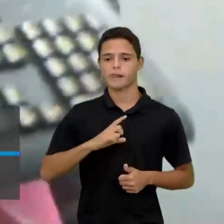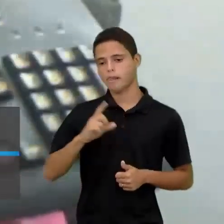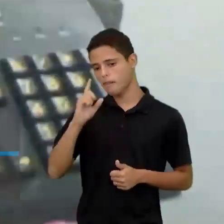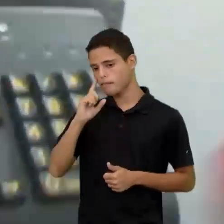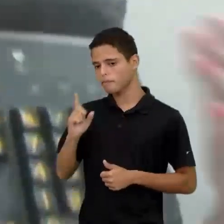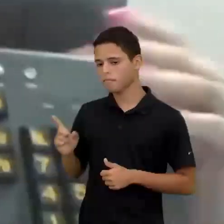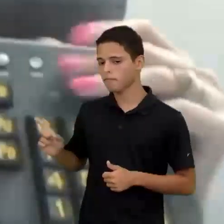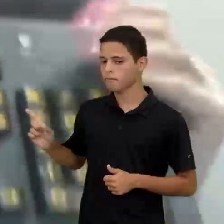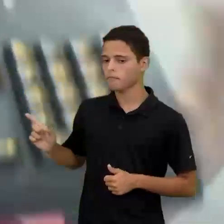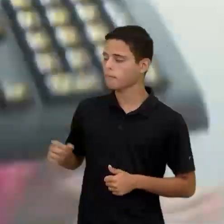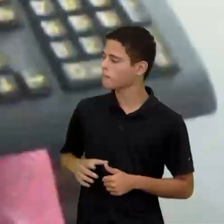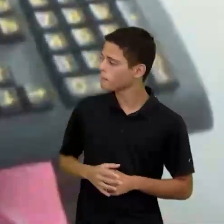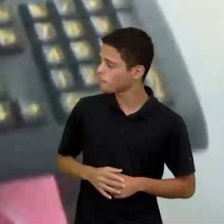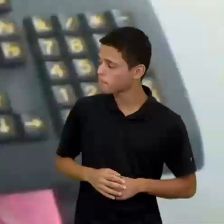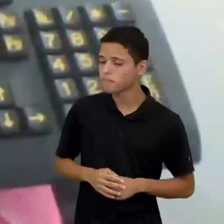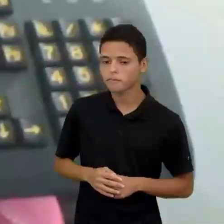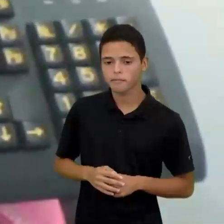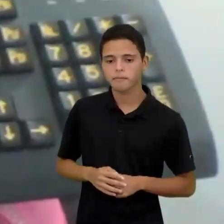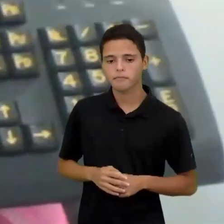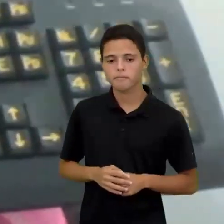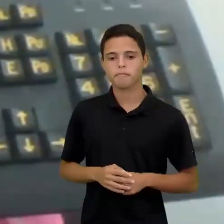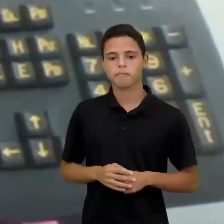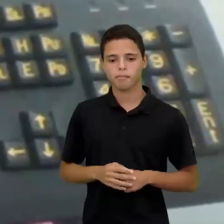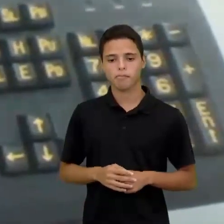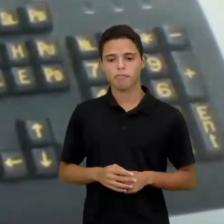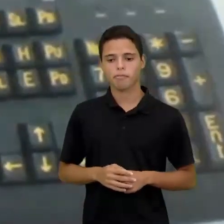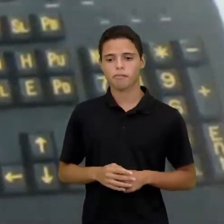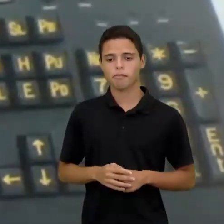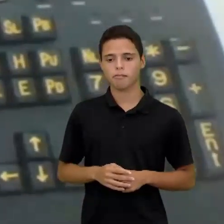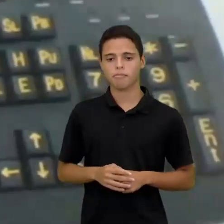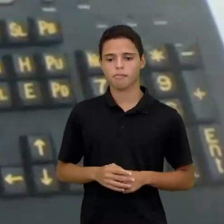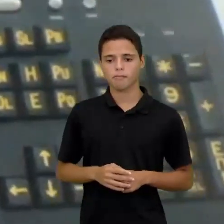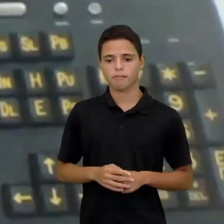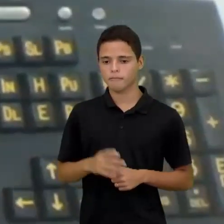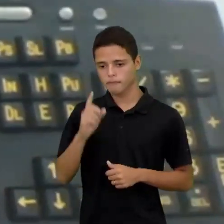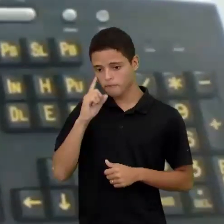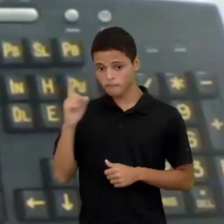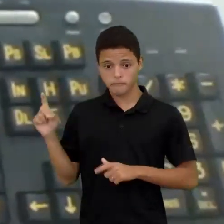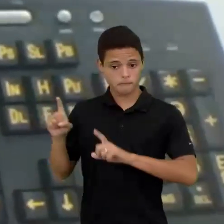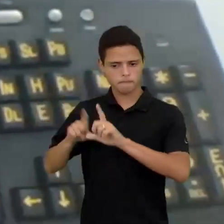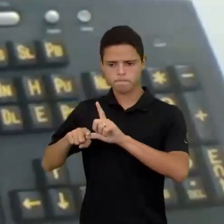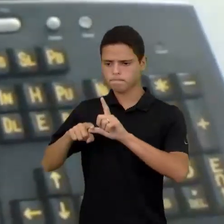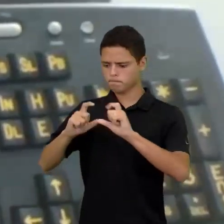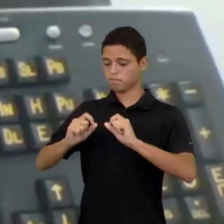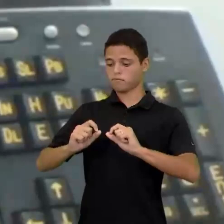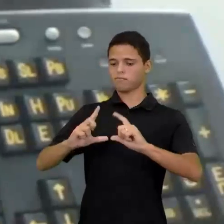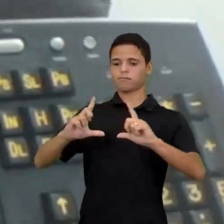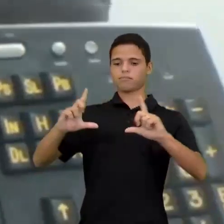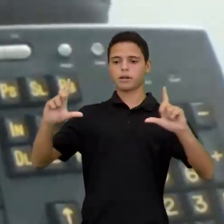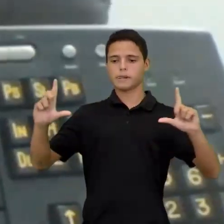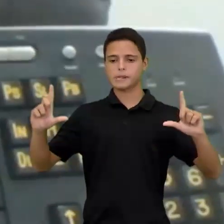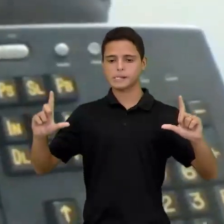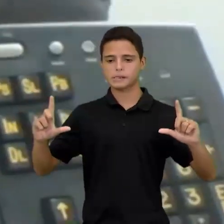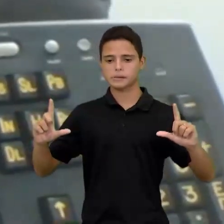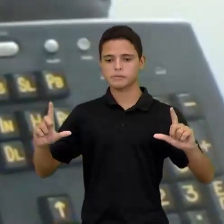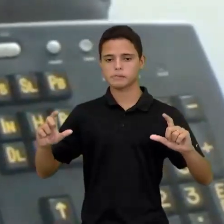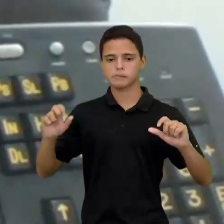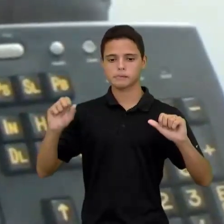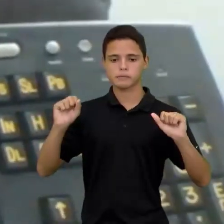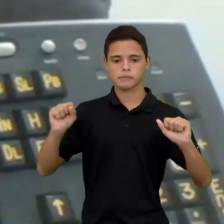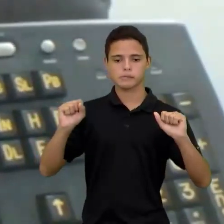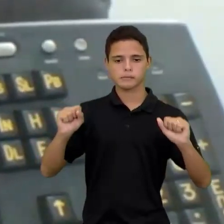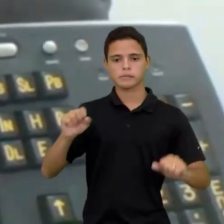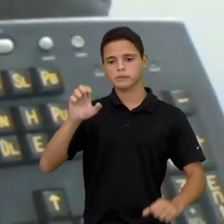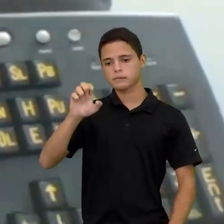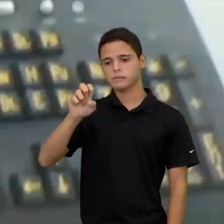teclado aumentado, né? Essas letras todas você pode fazer em papel, em EVA